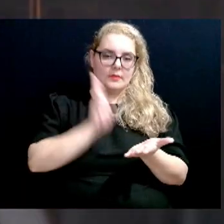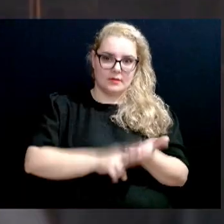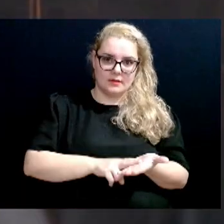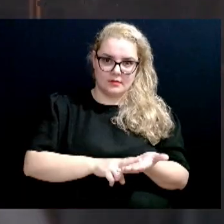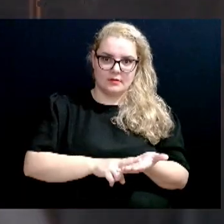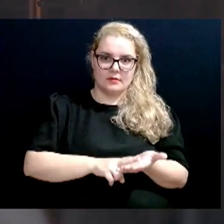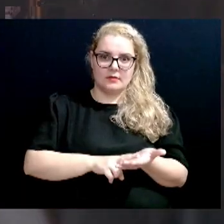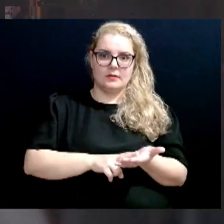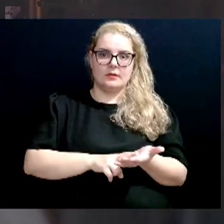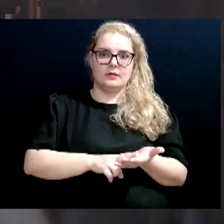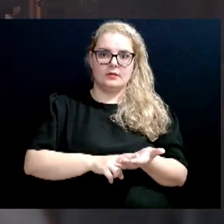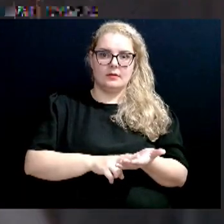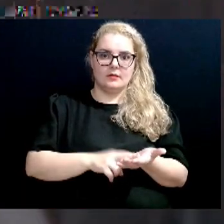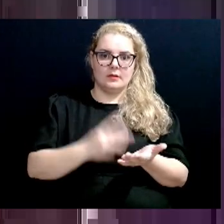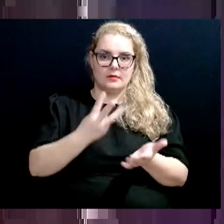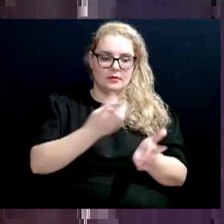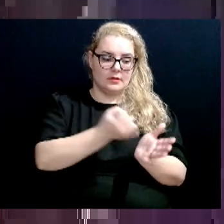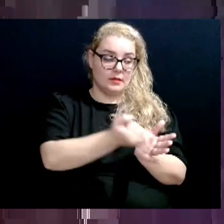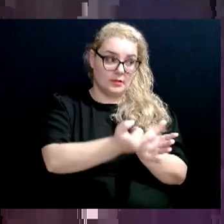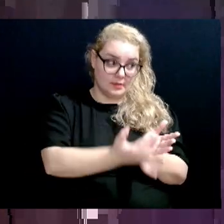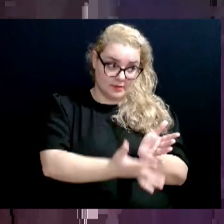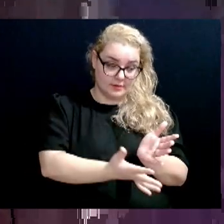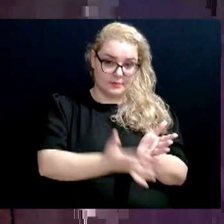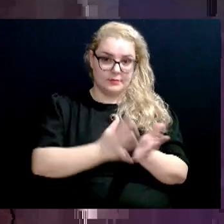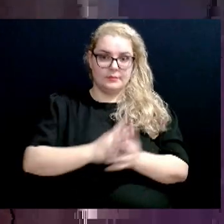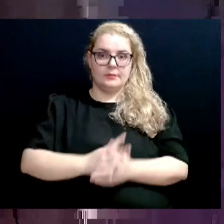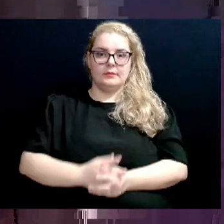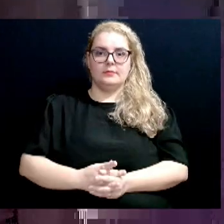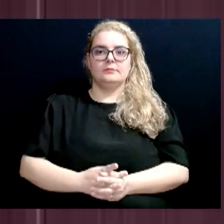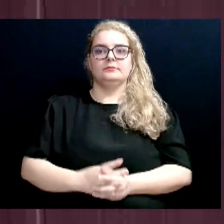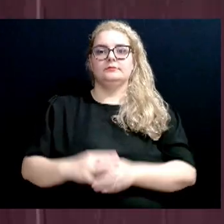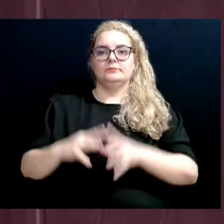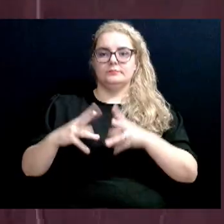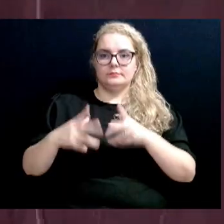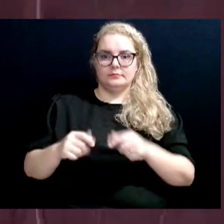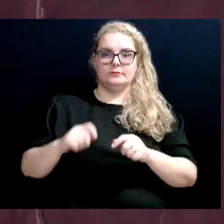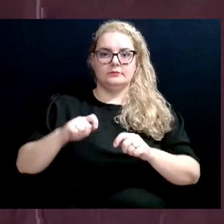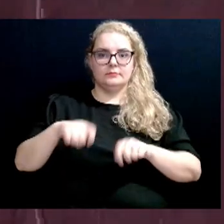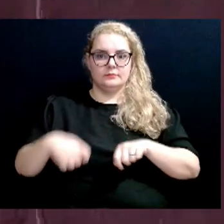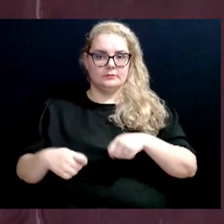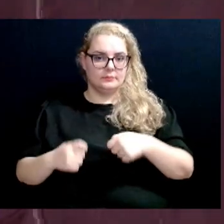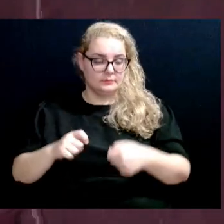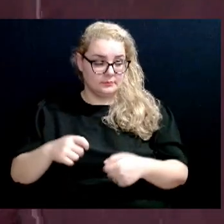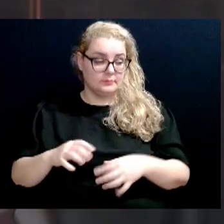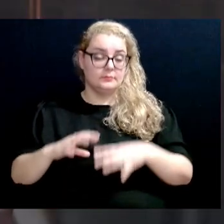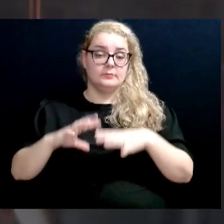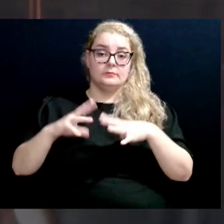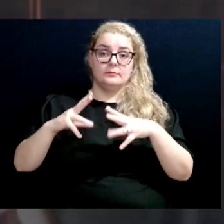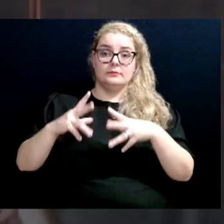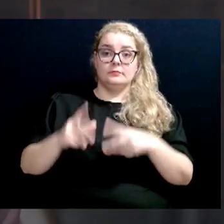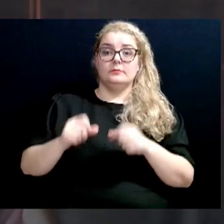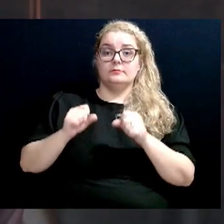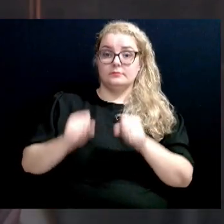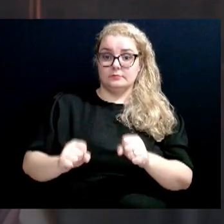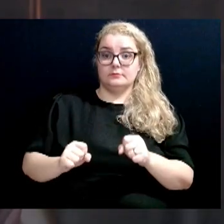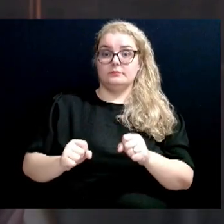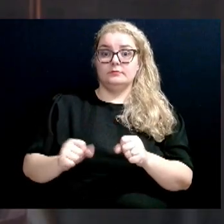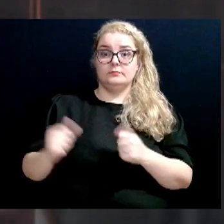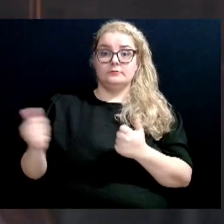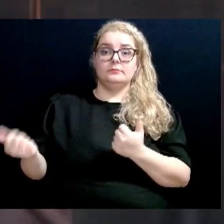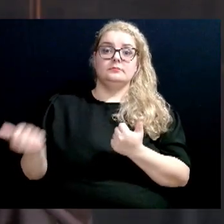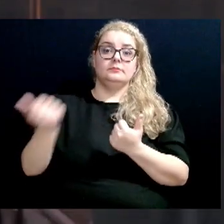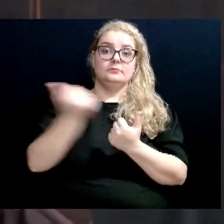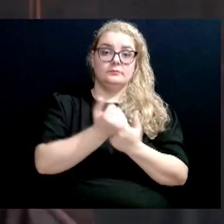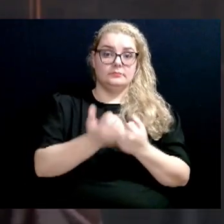3 folhas, com todos os sintomas e tudo que ela poderia repor baseado nos